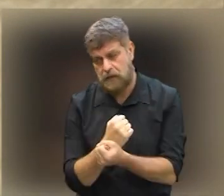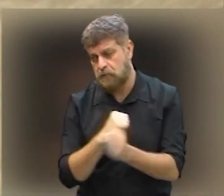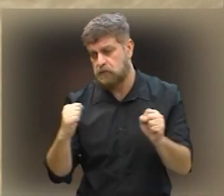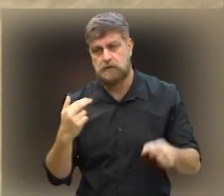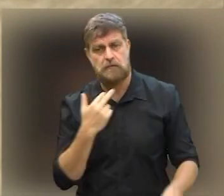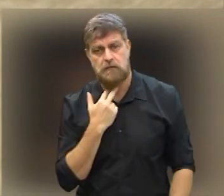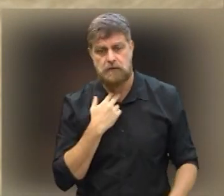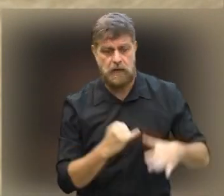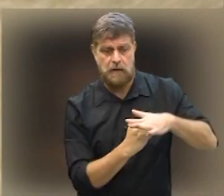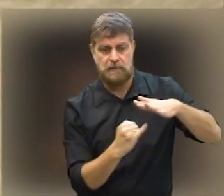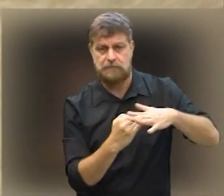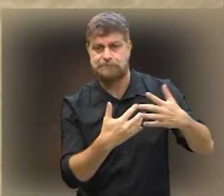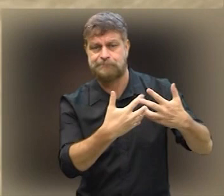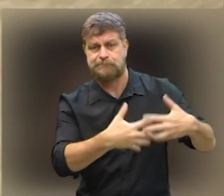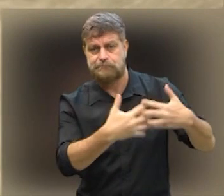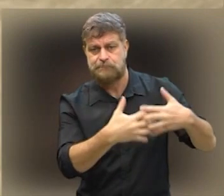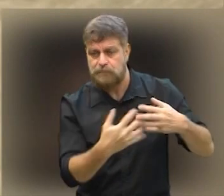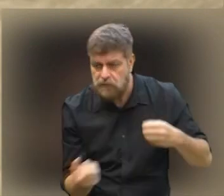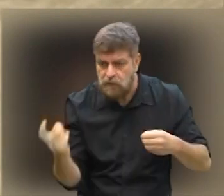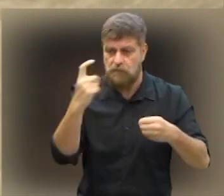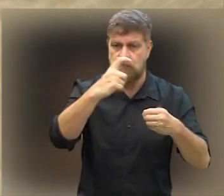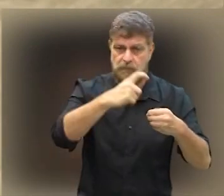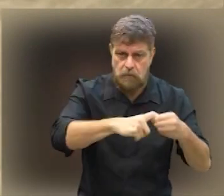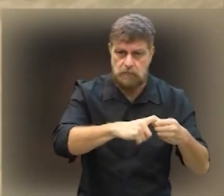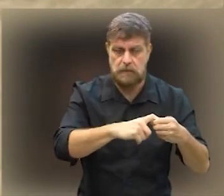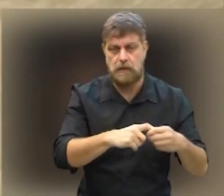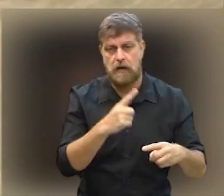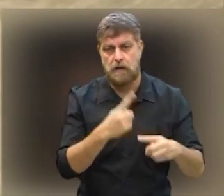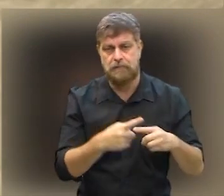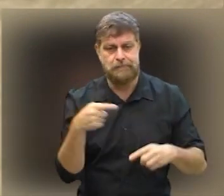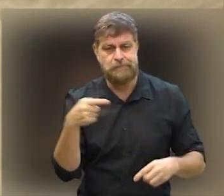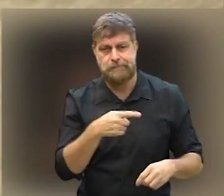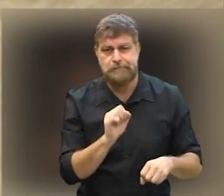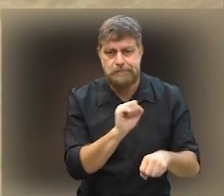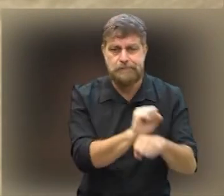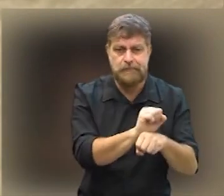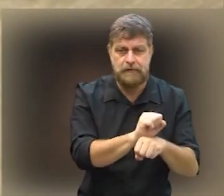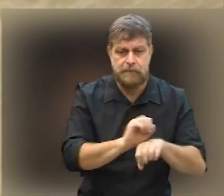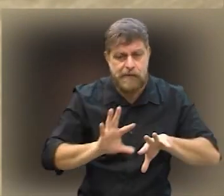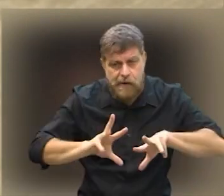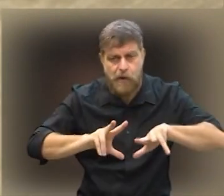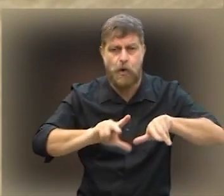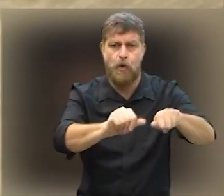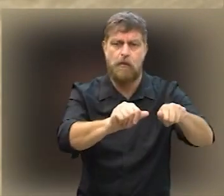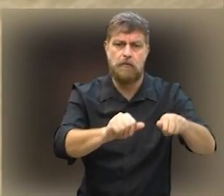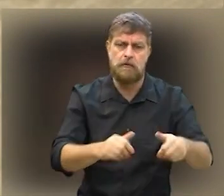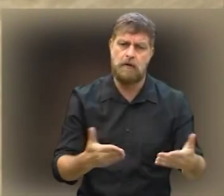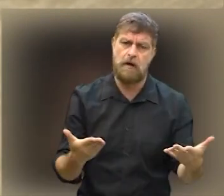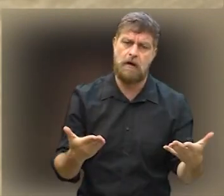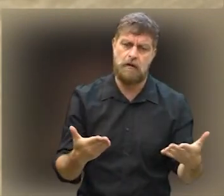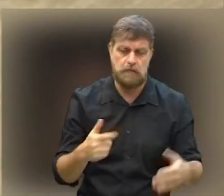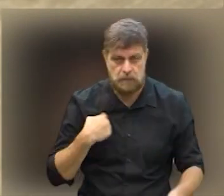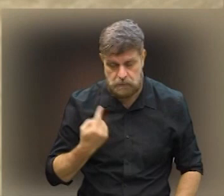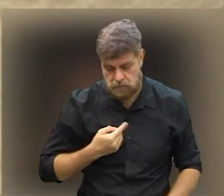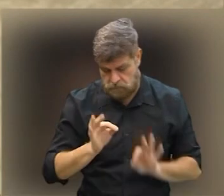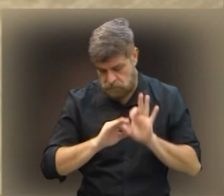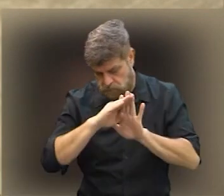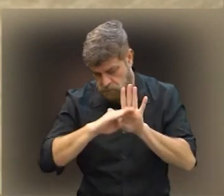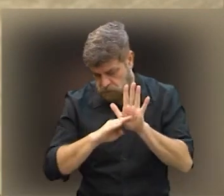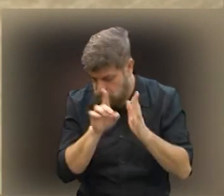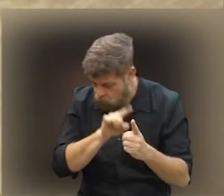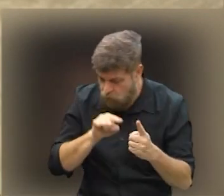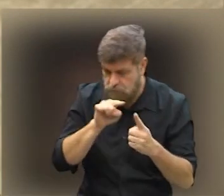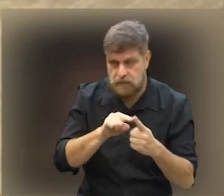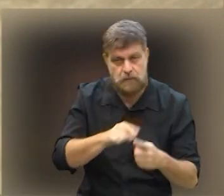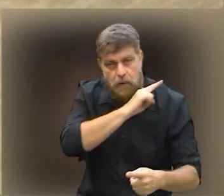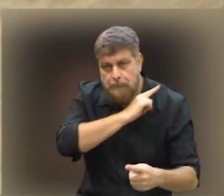Então fica impossível essas entidades, muitas vezes, retomarem as suas atividades por conta desses roubos. Então,